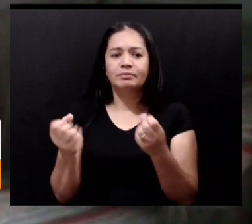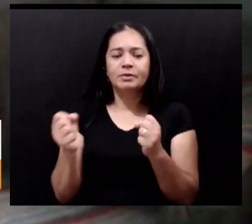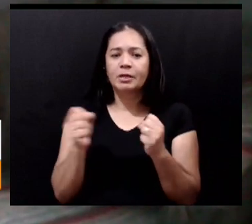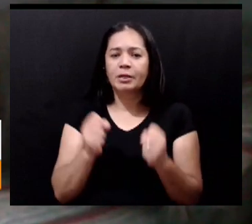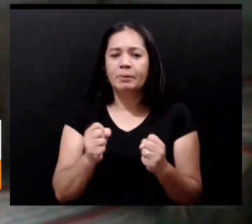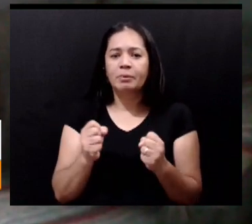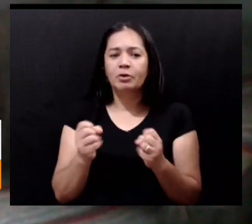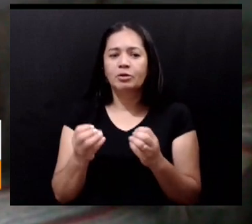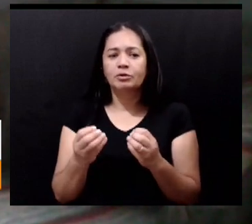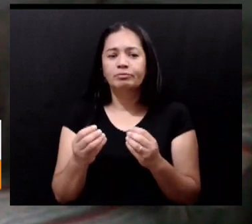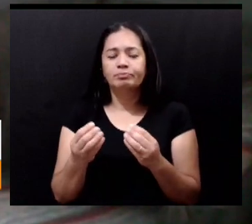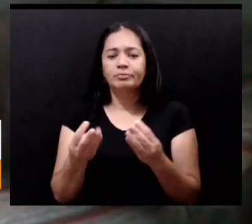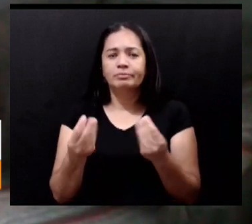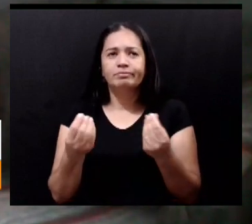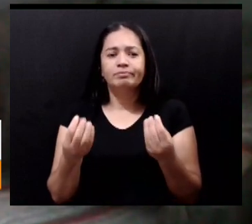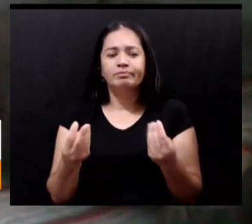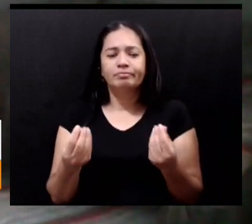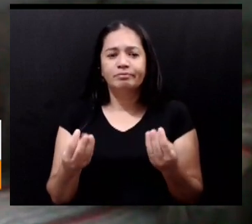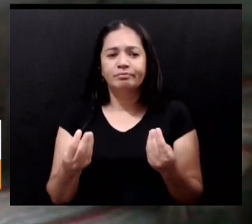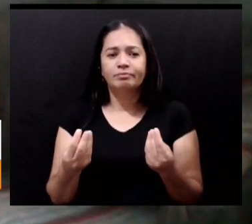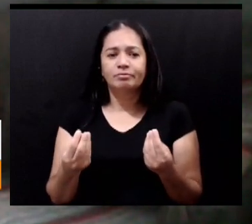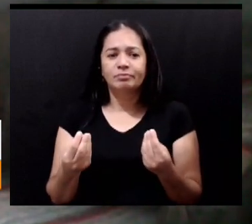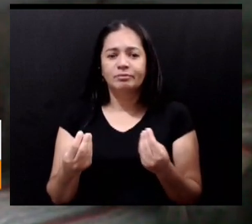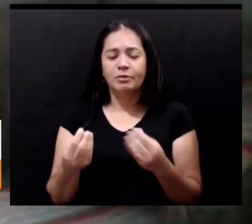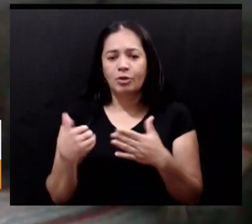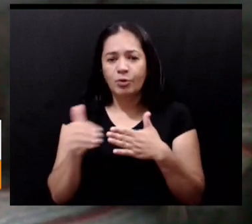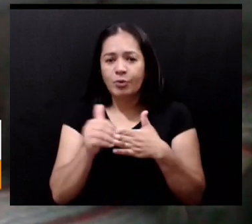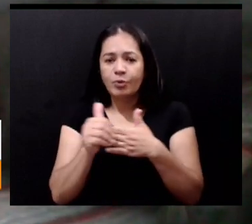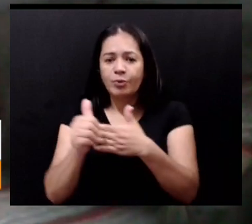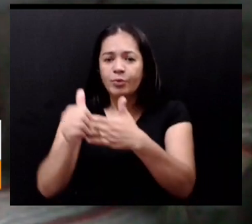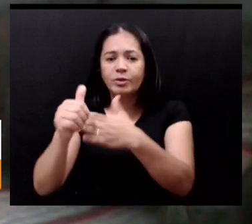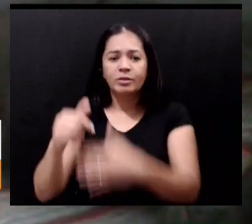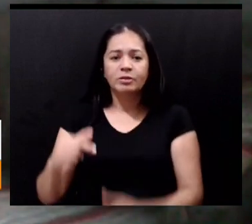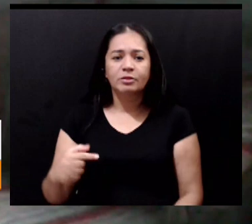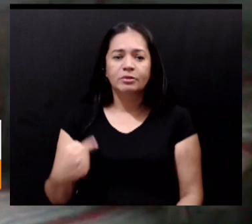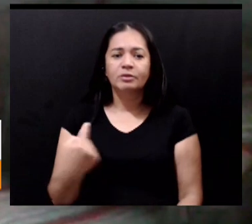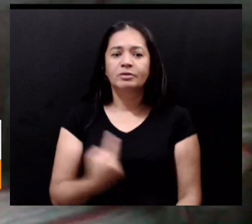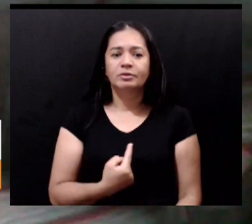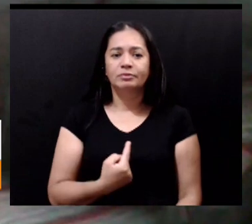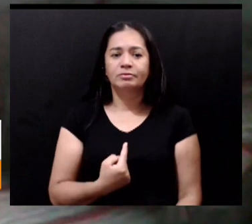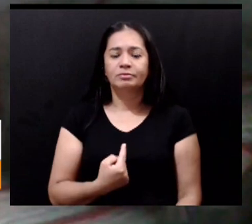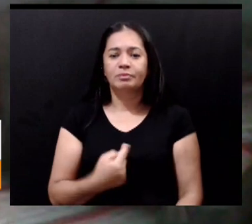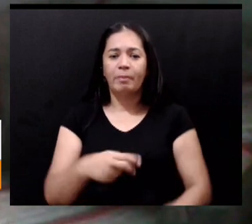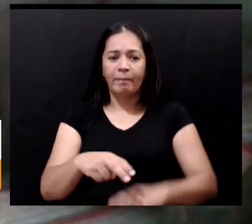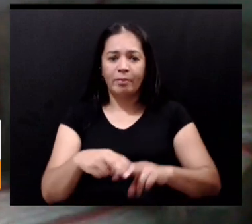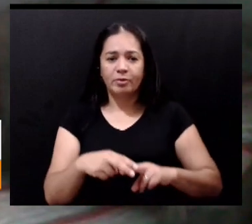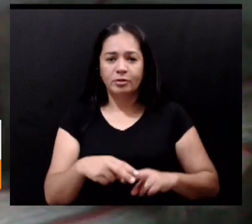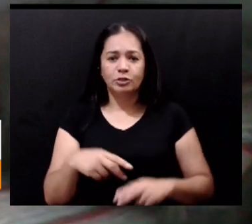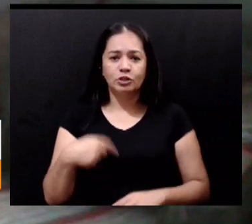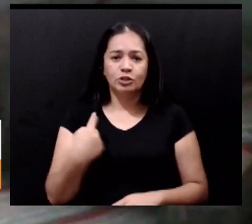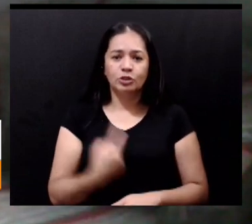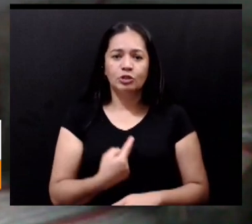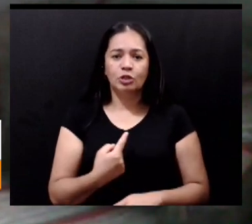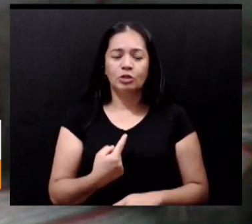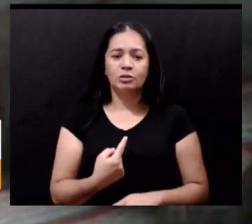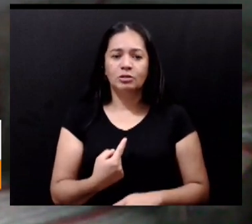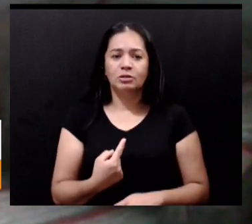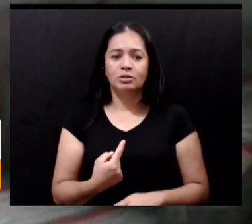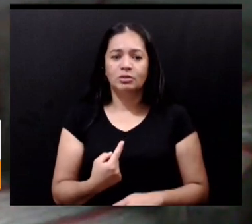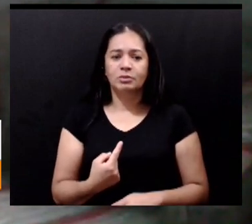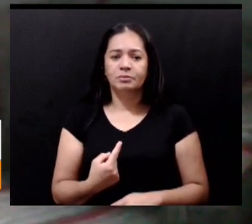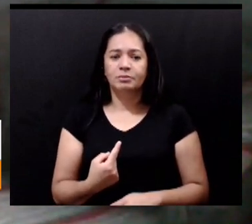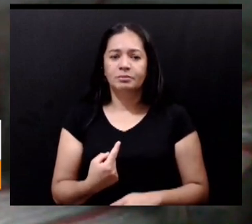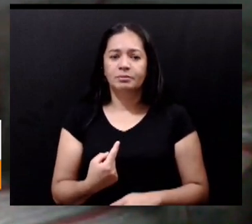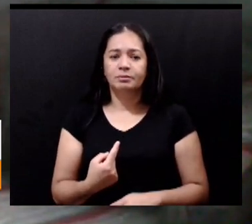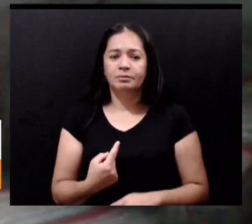nos guiar nessa condução para que a gente possa viver